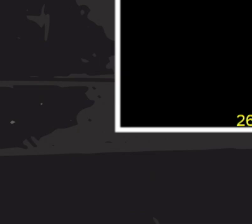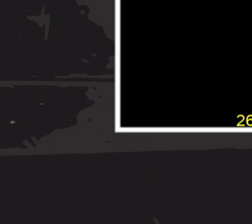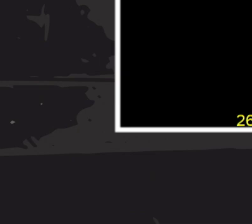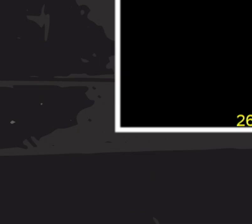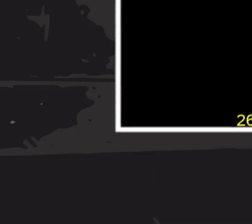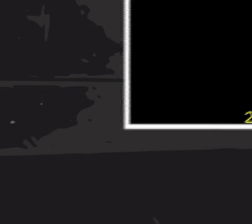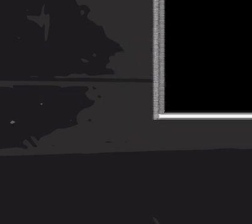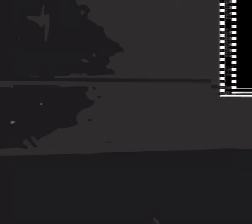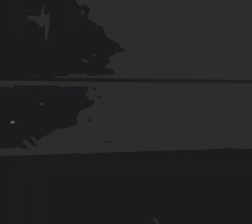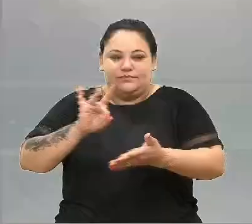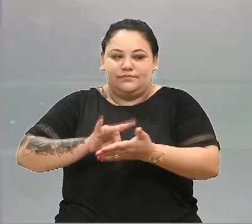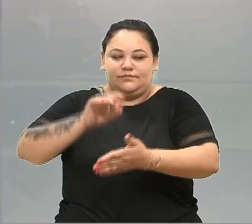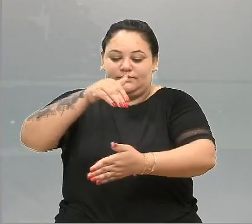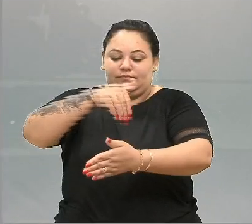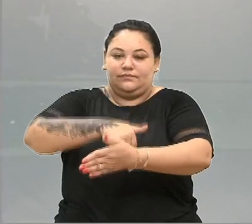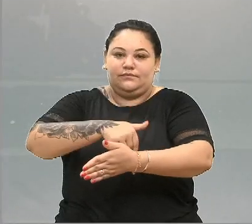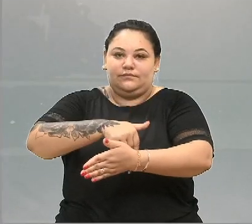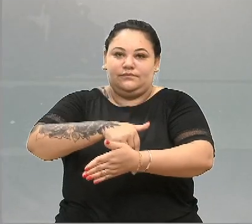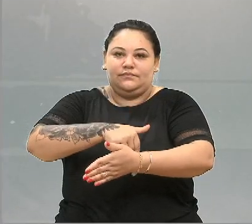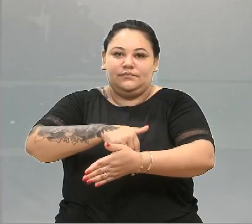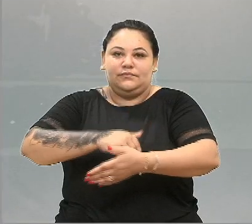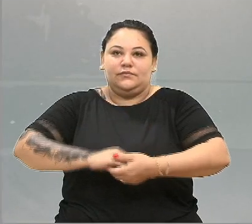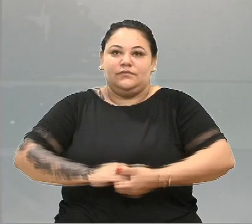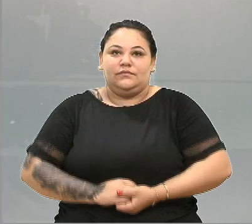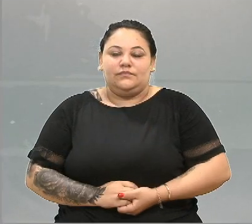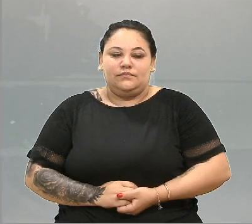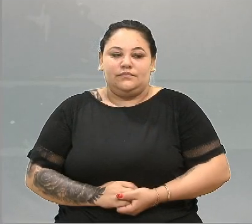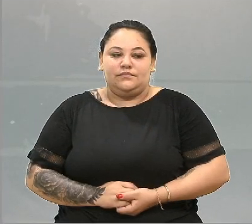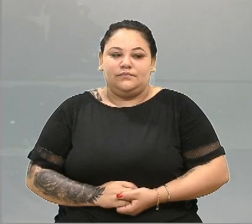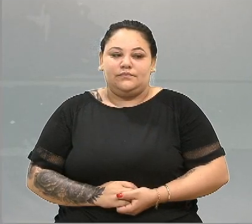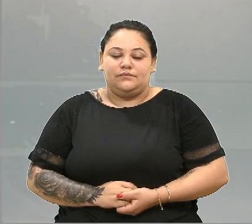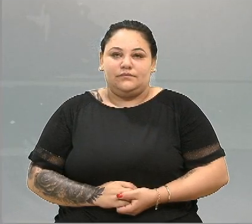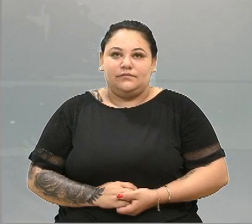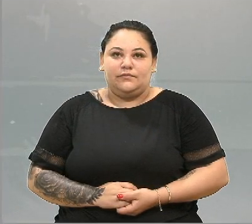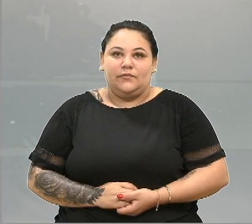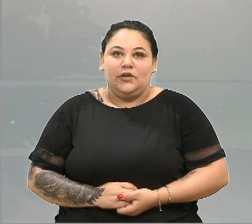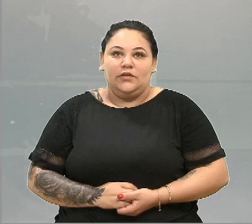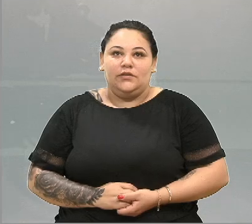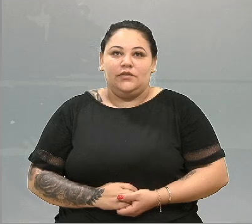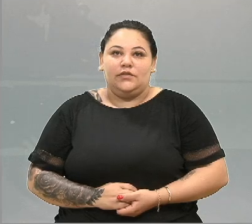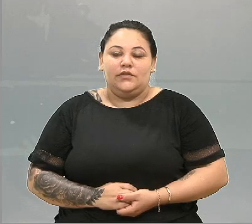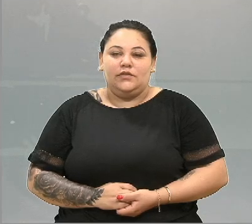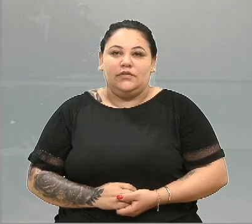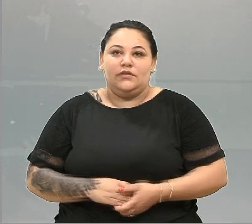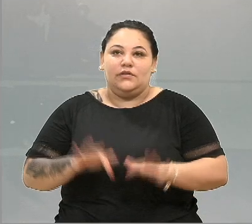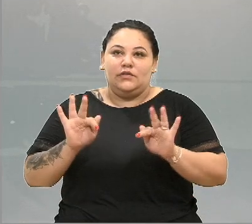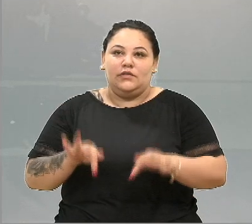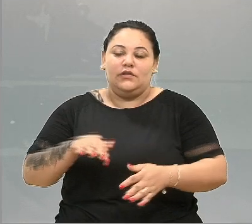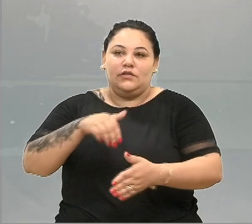Encerrado o registro dos votos, encerrada a votação.